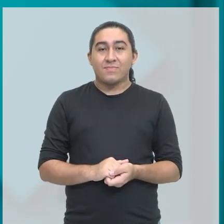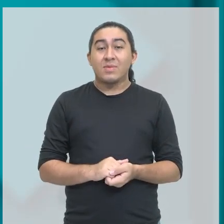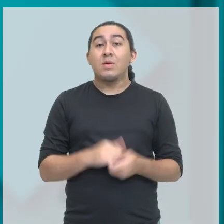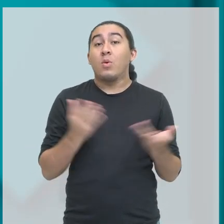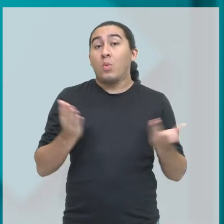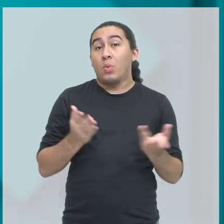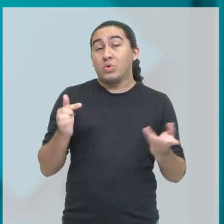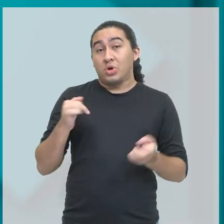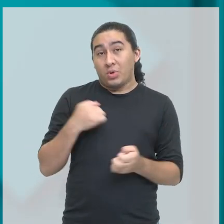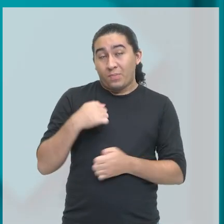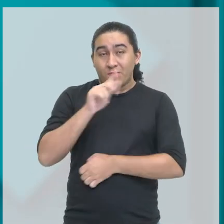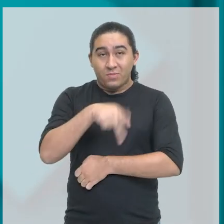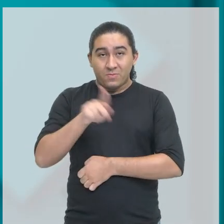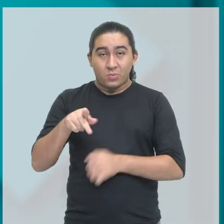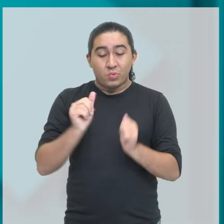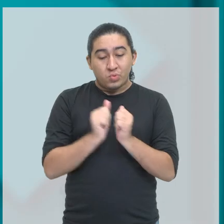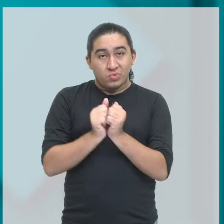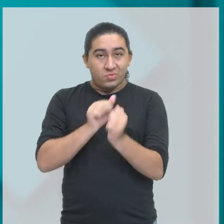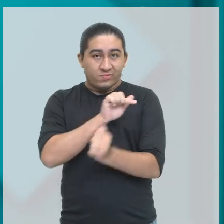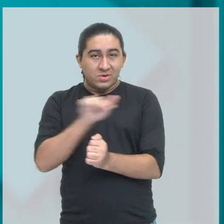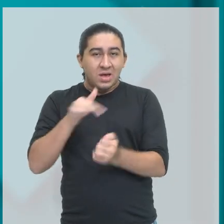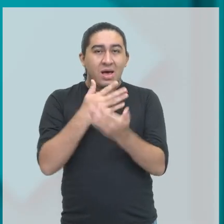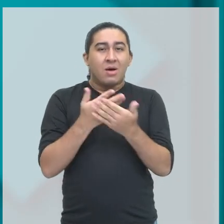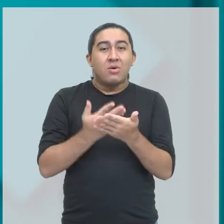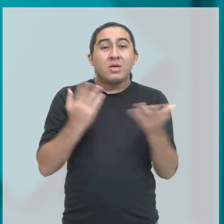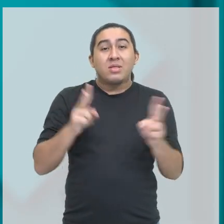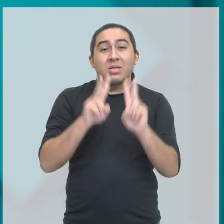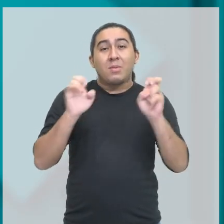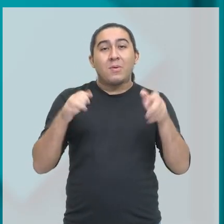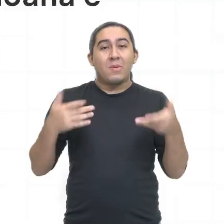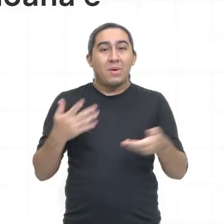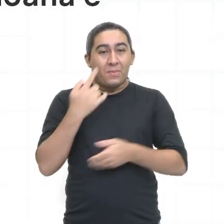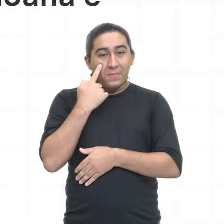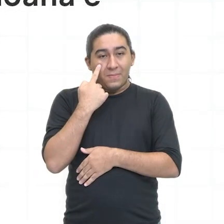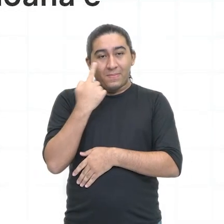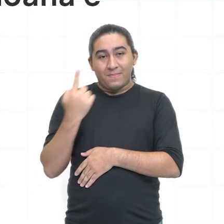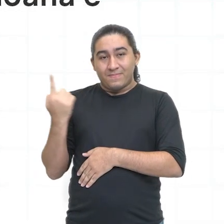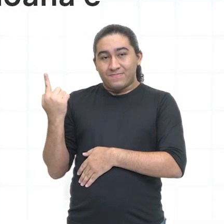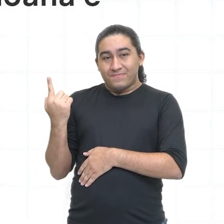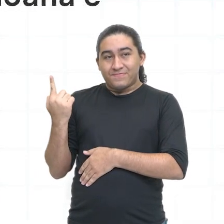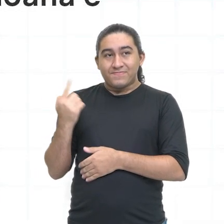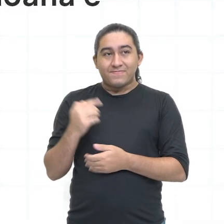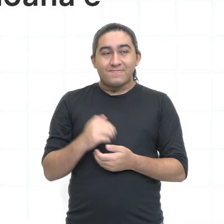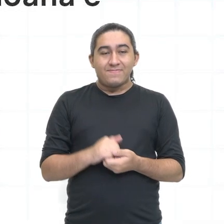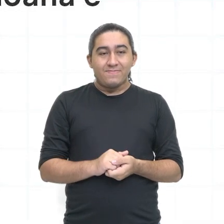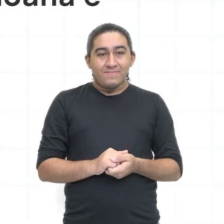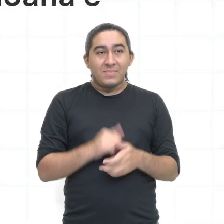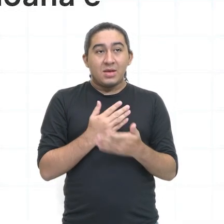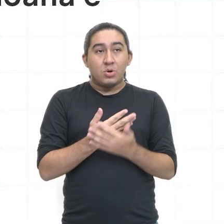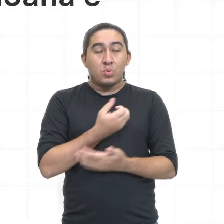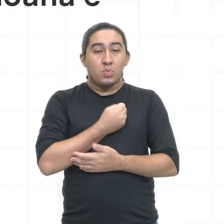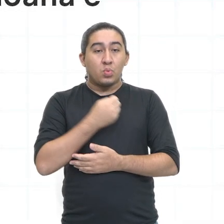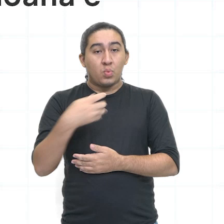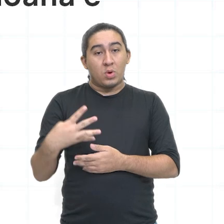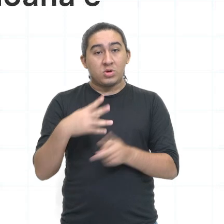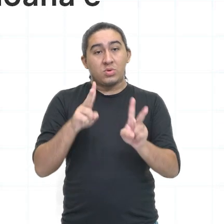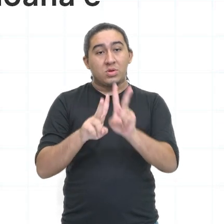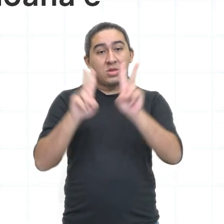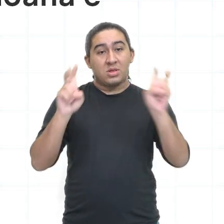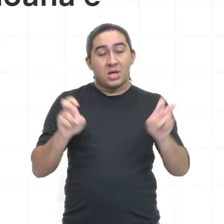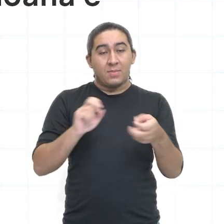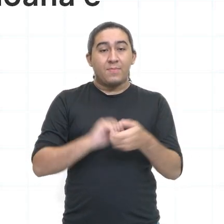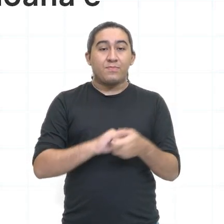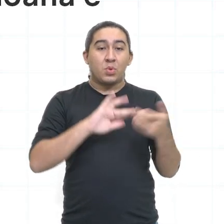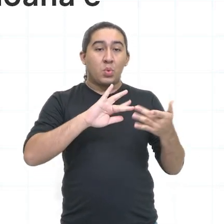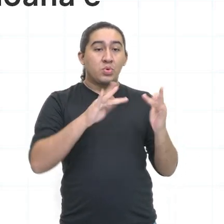vou acompanhá-los nesta aula que tem como objeto de conhecimento a nossa aula número 4 e o objeto de